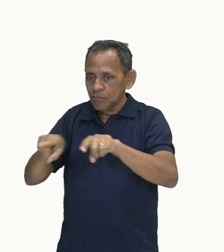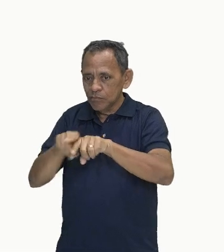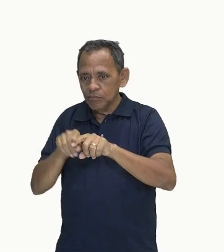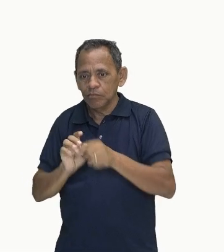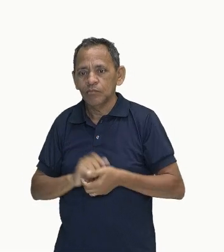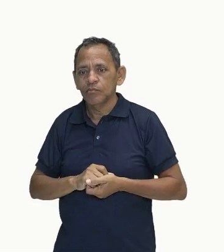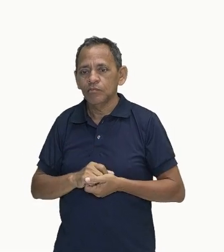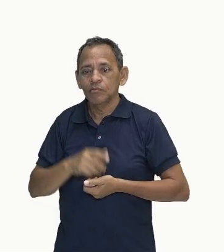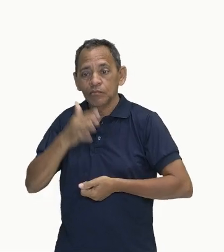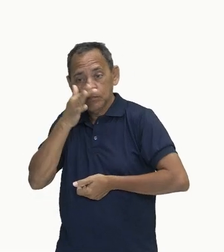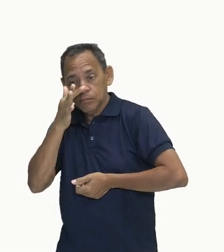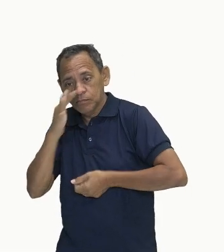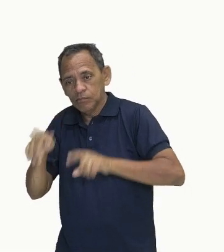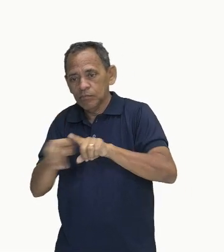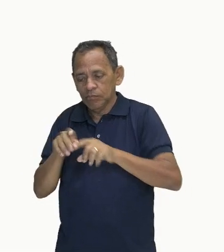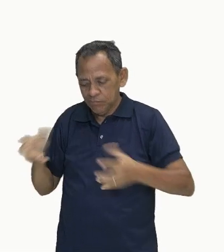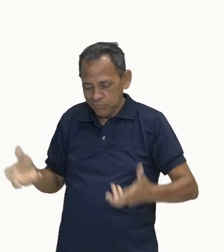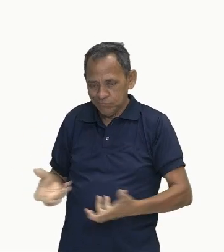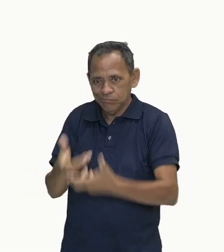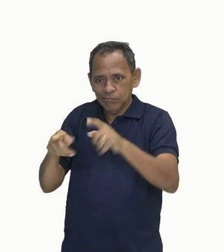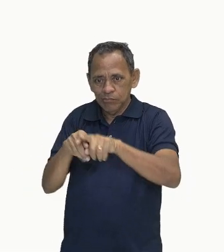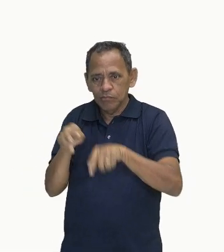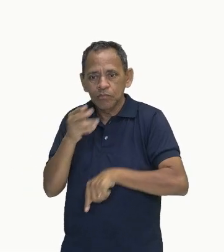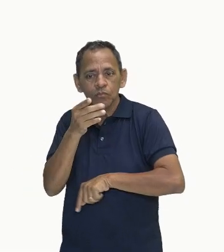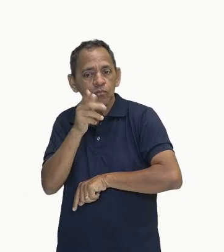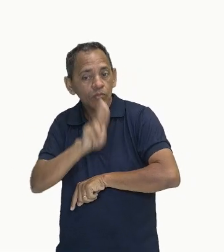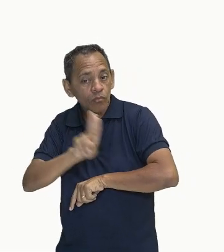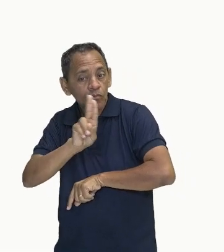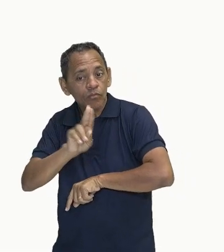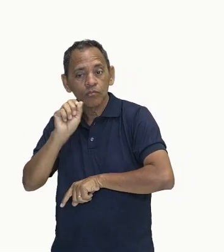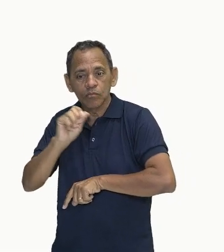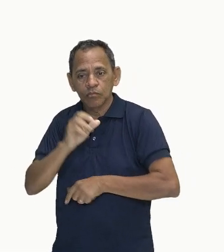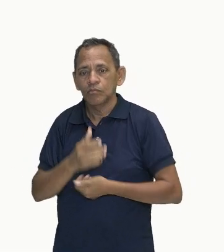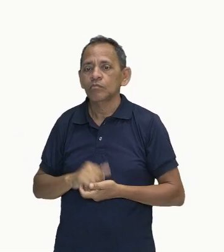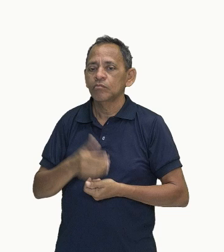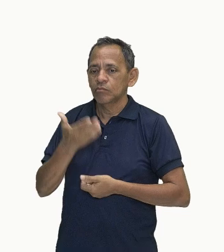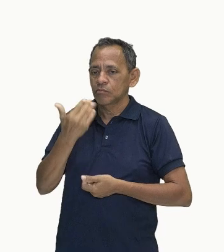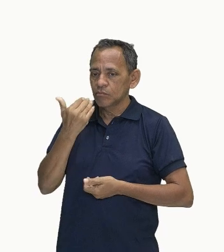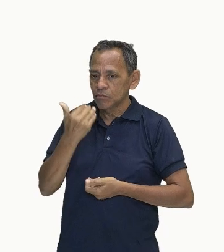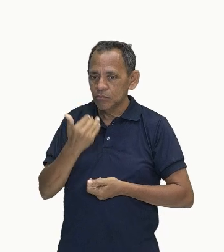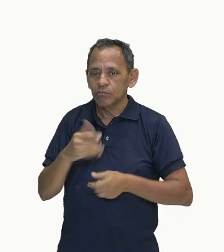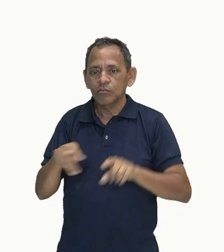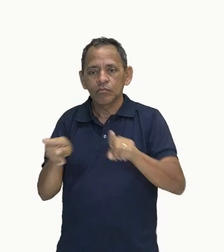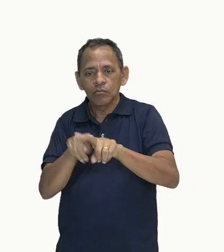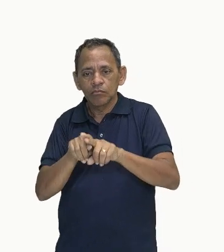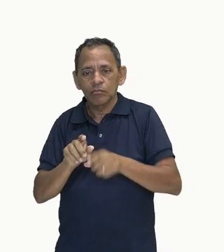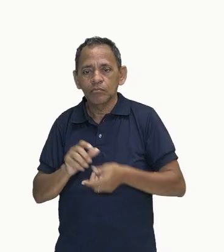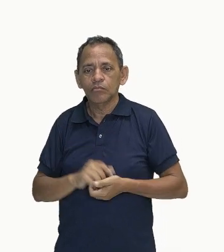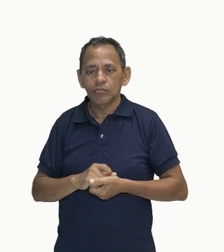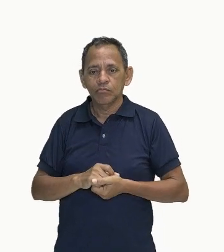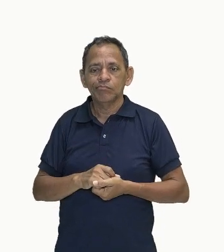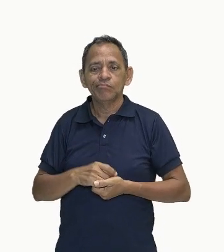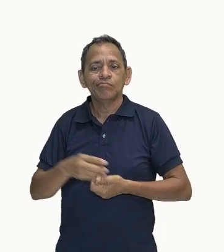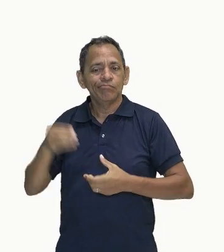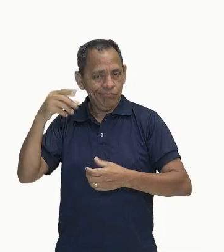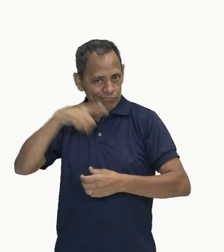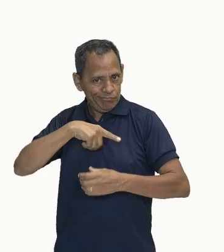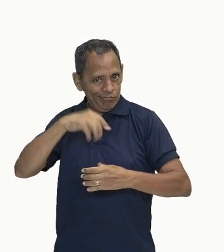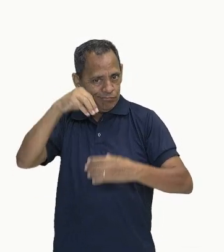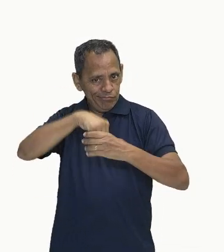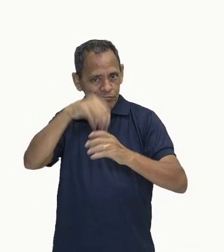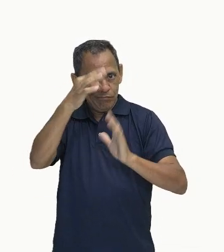de plantas, né, para serem utilizadas aqui na alimentação, como consta aqui no nosso texto, e